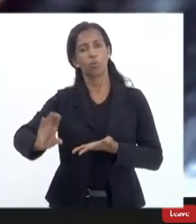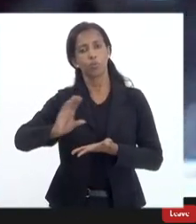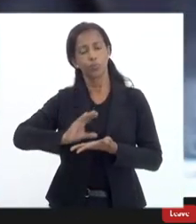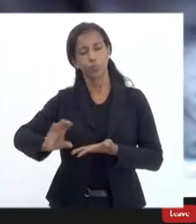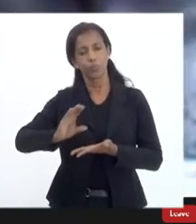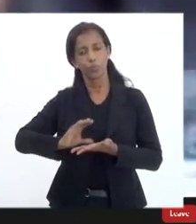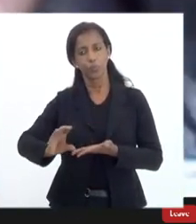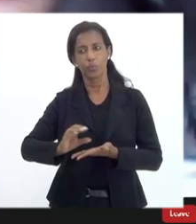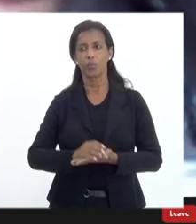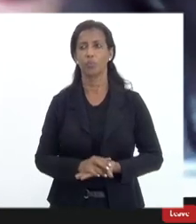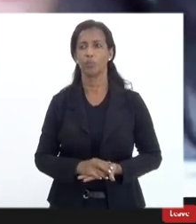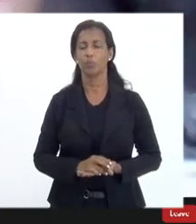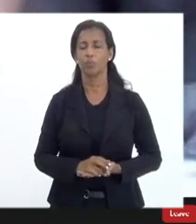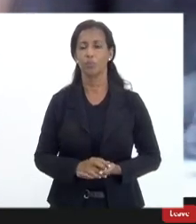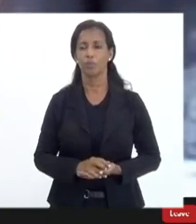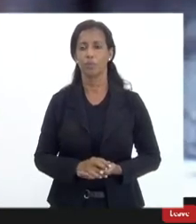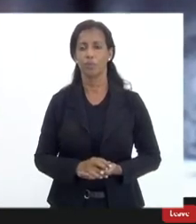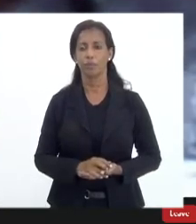investimentos, né?